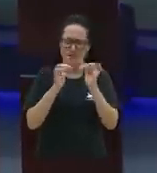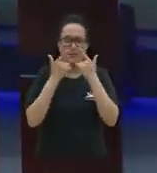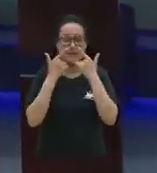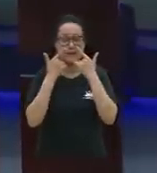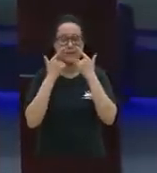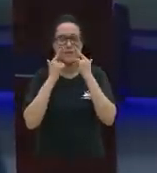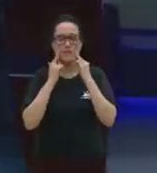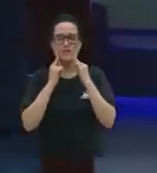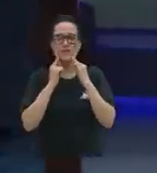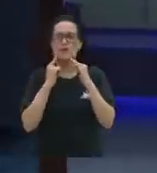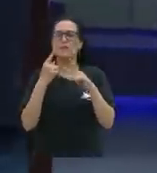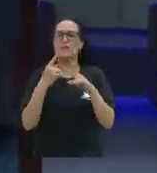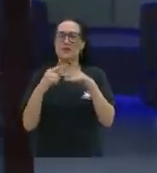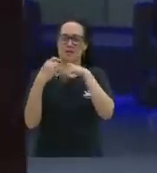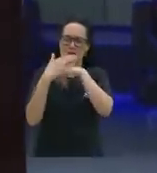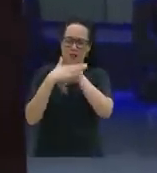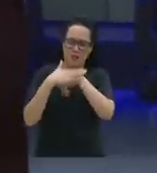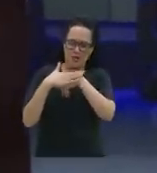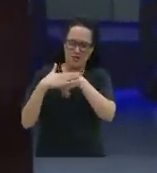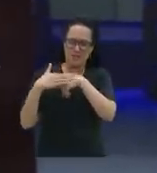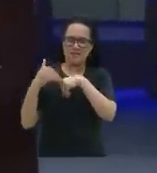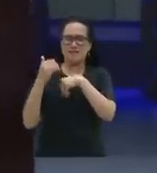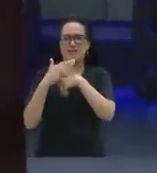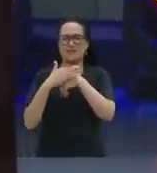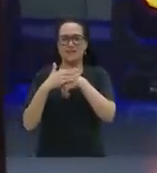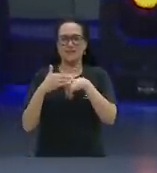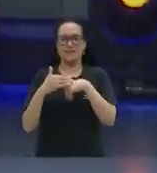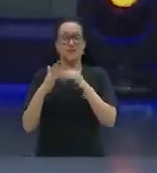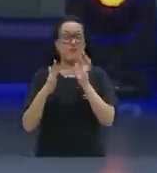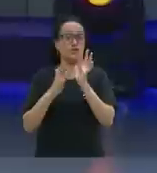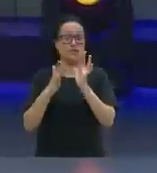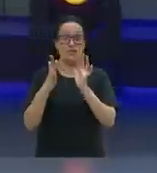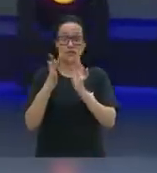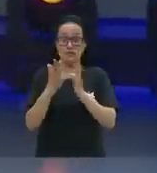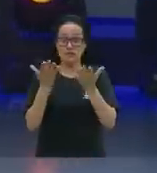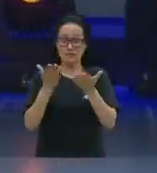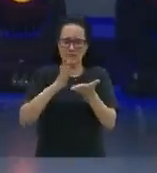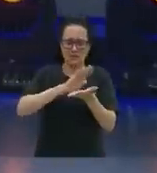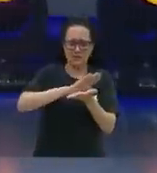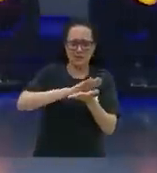Jesus quer tirar essa veste de luto.